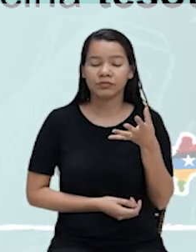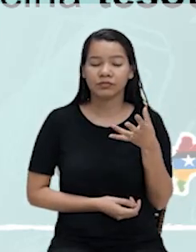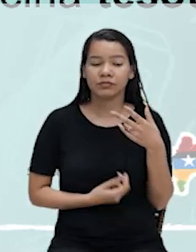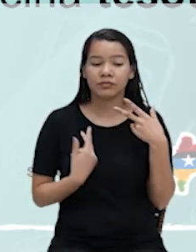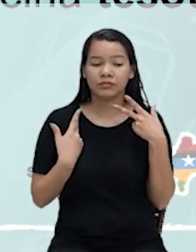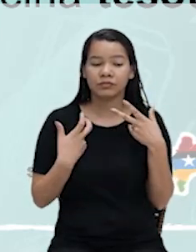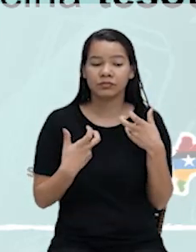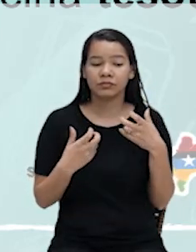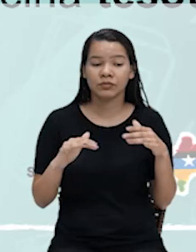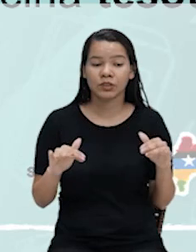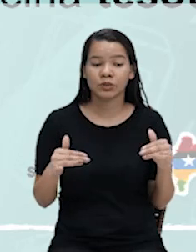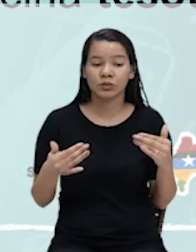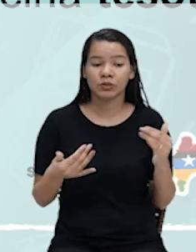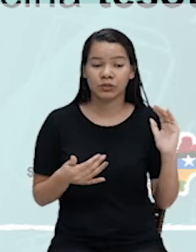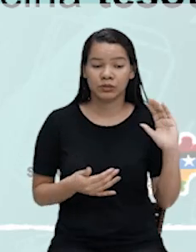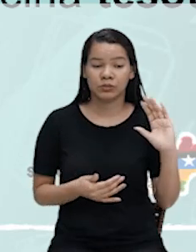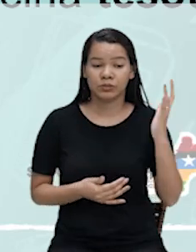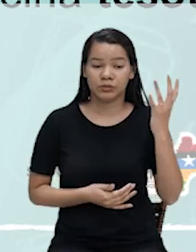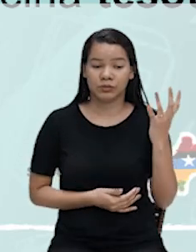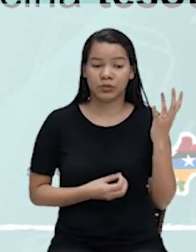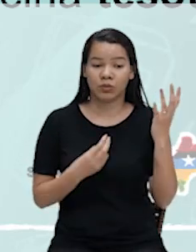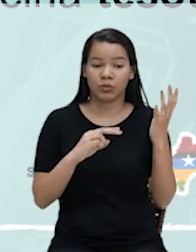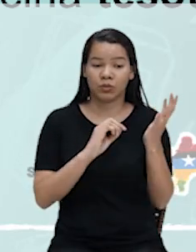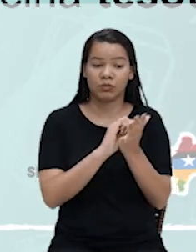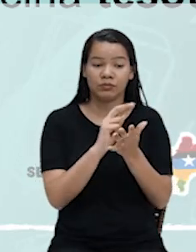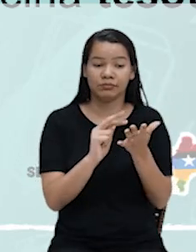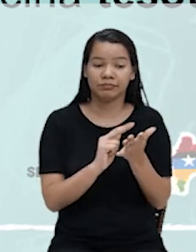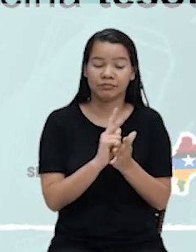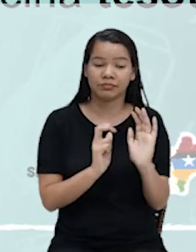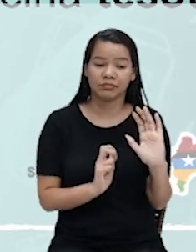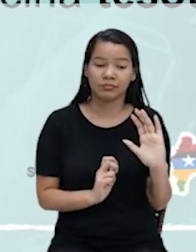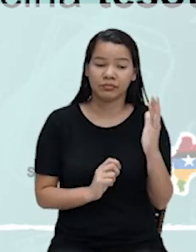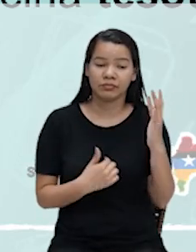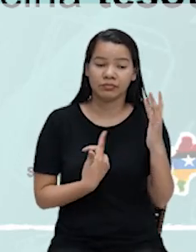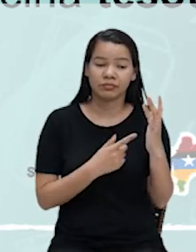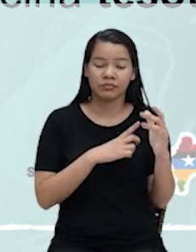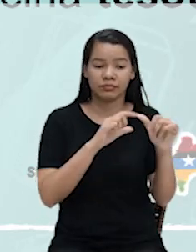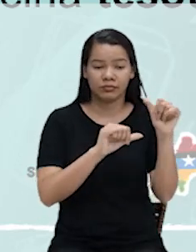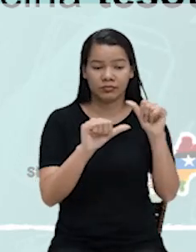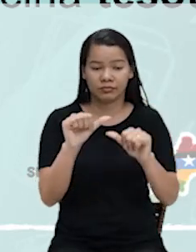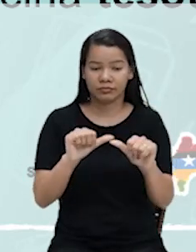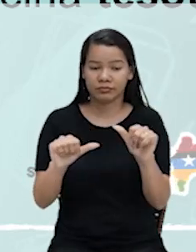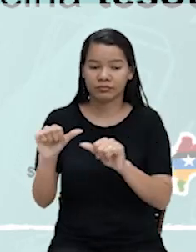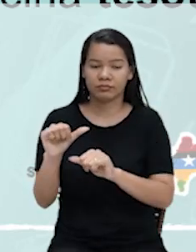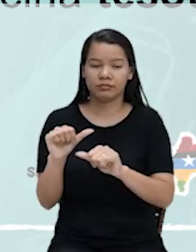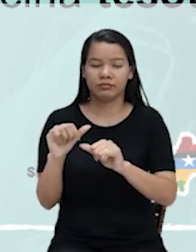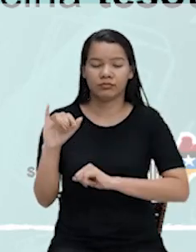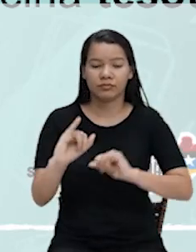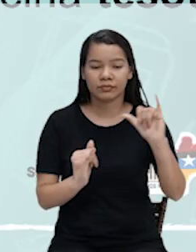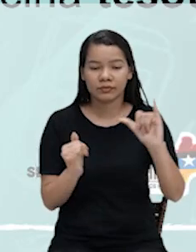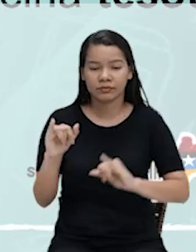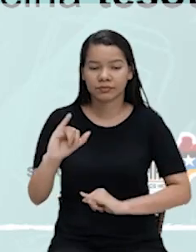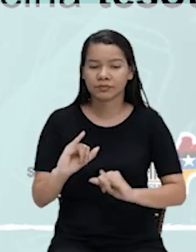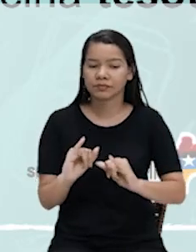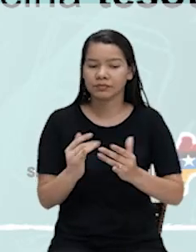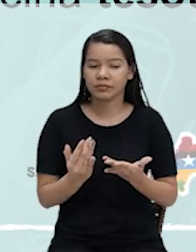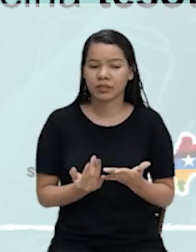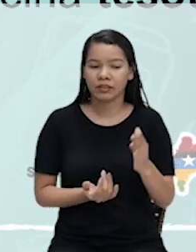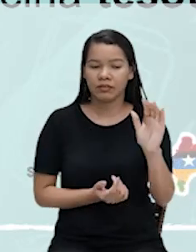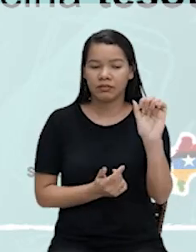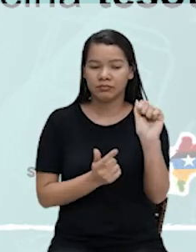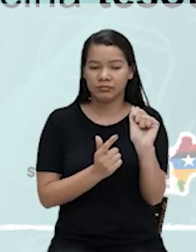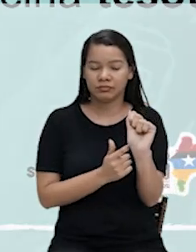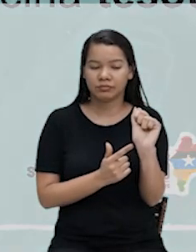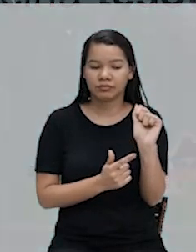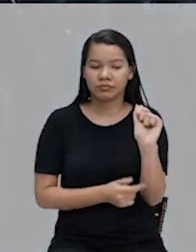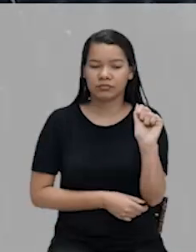identifique em qual momento ou quais momentos nós temos uma transformação química. Então vamos lá. O